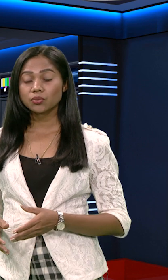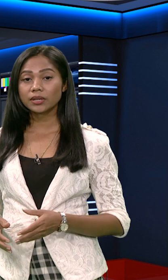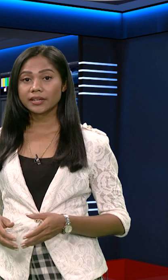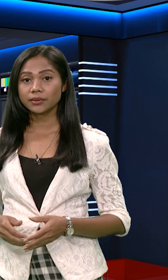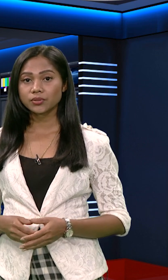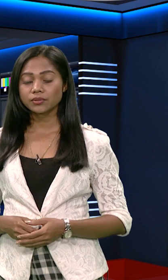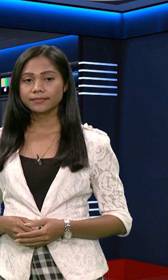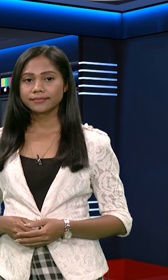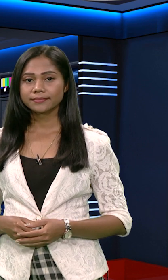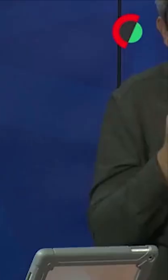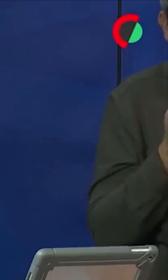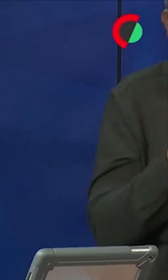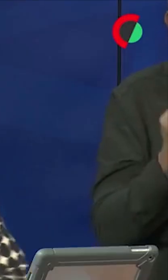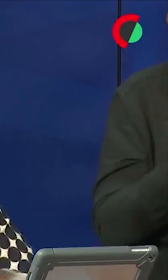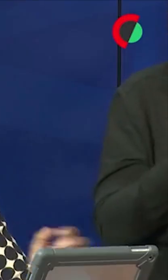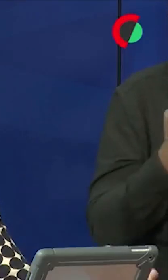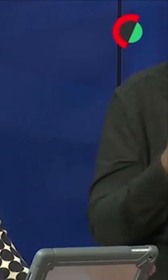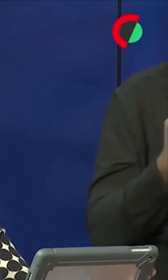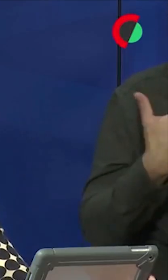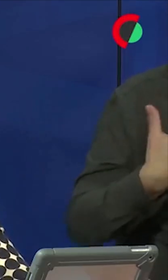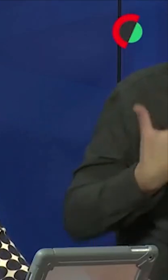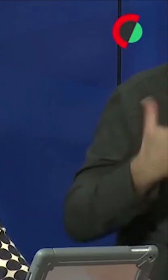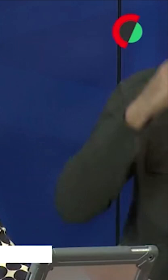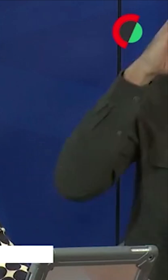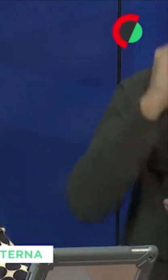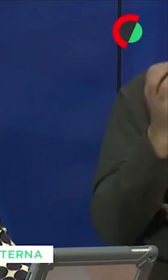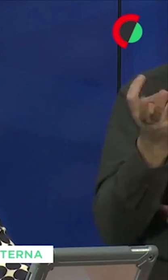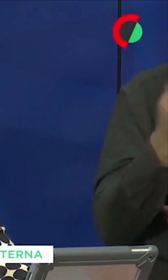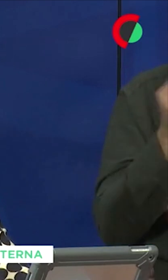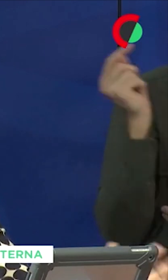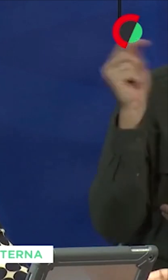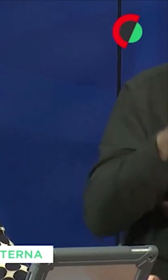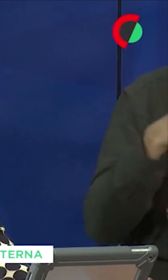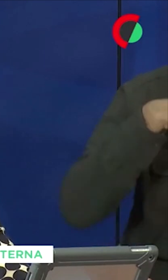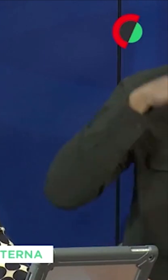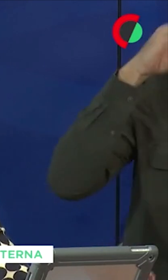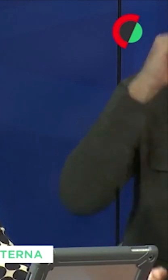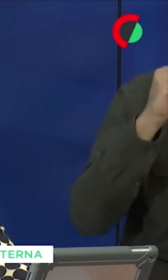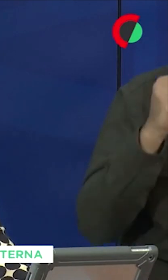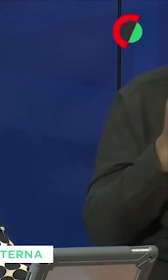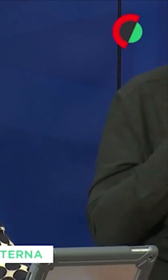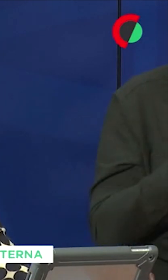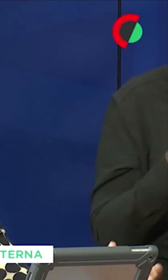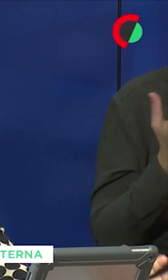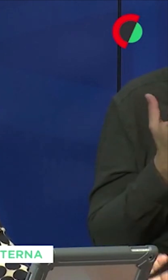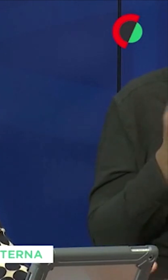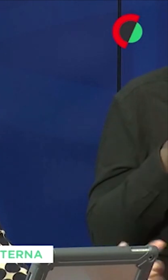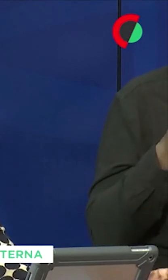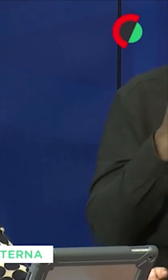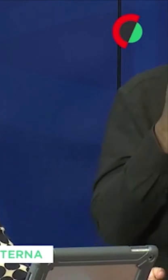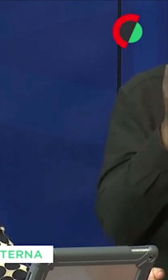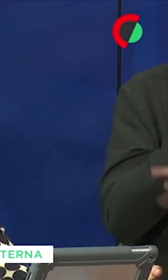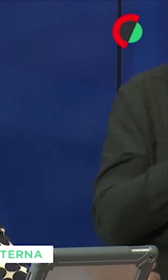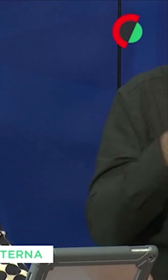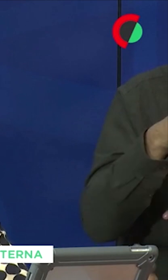cidadãos ucranianos. Nós não sabemos neste momento quantas pessoas virão, como disse há bocadinho. Eu penso que também do ponto de vista da União Europeia, que vai haver há